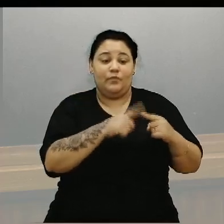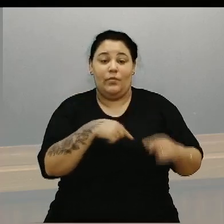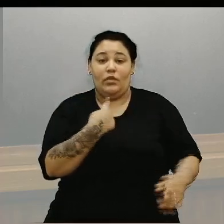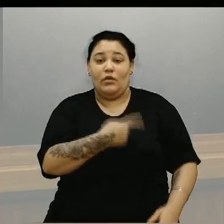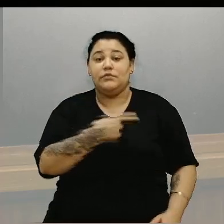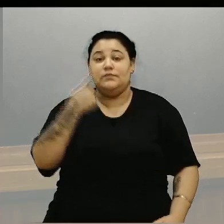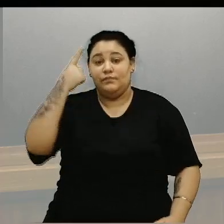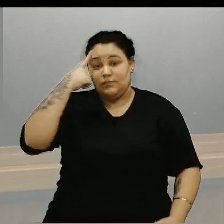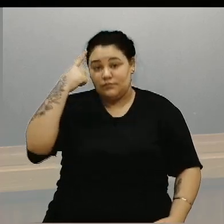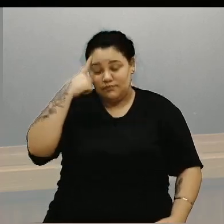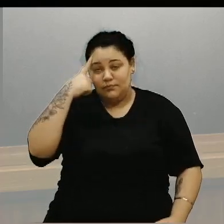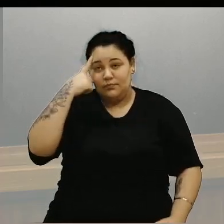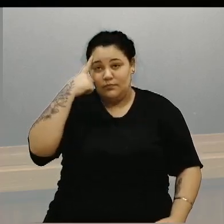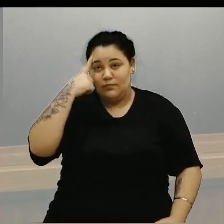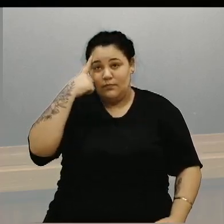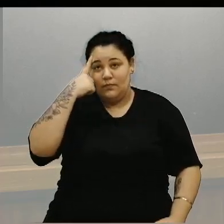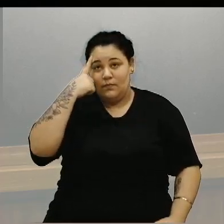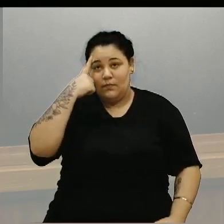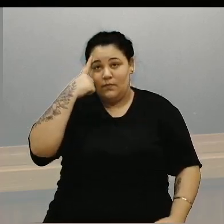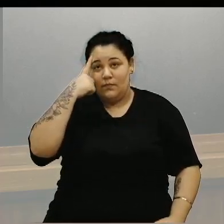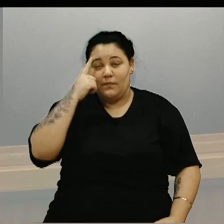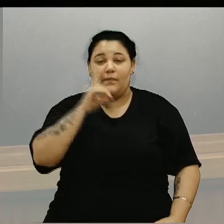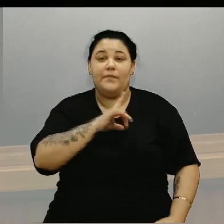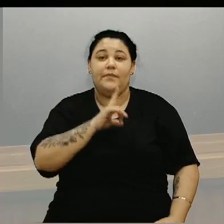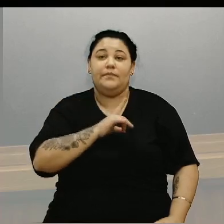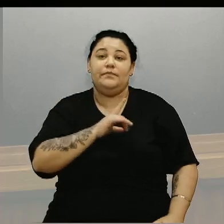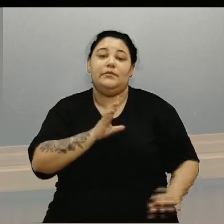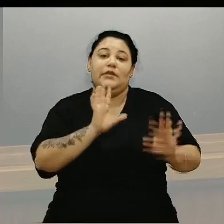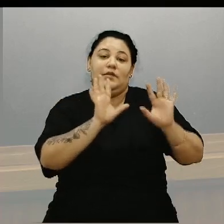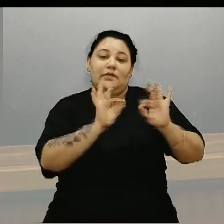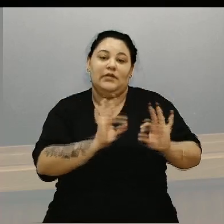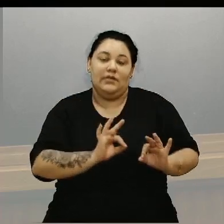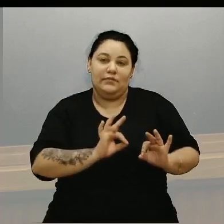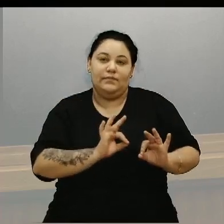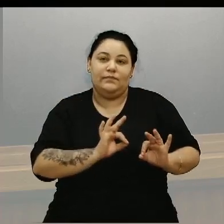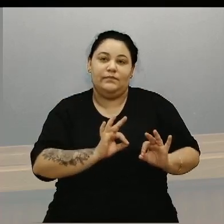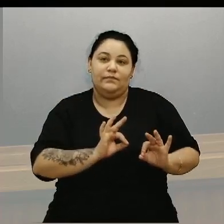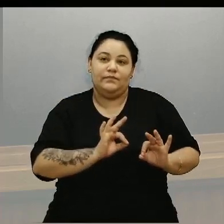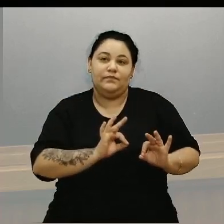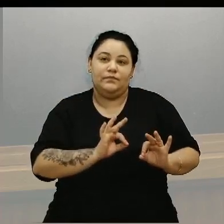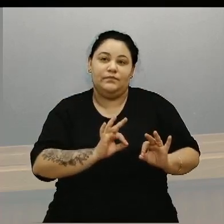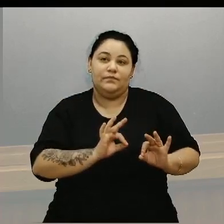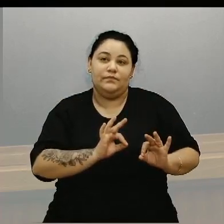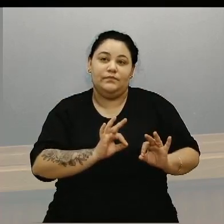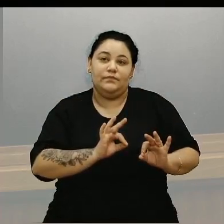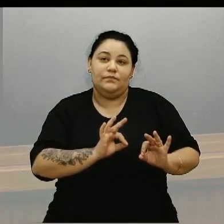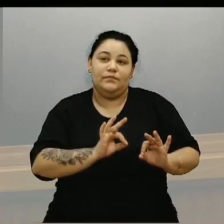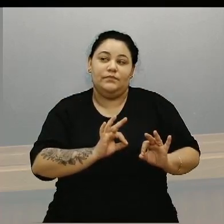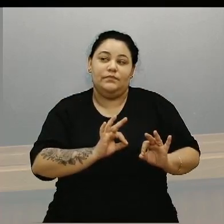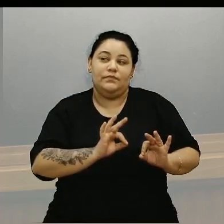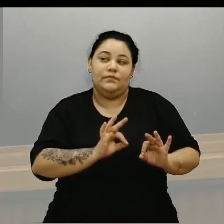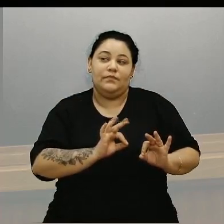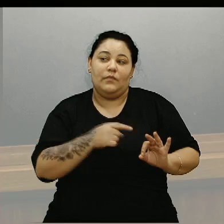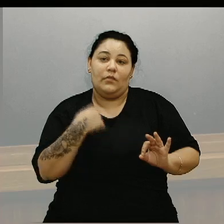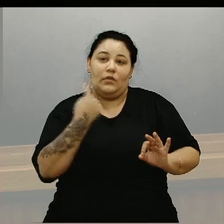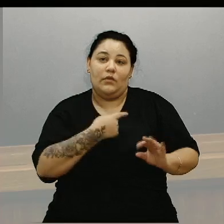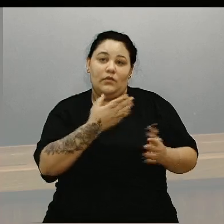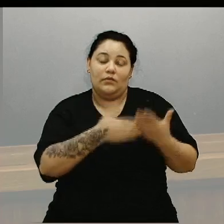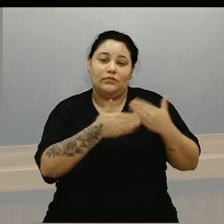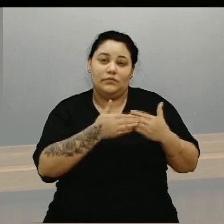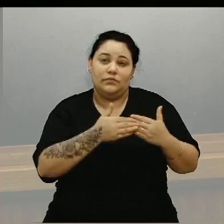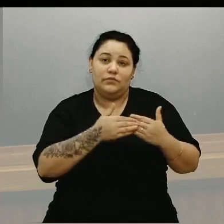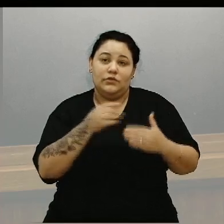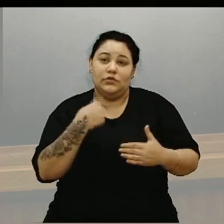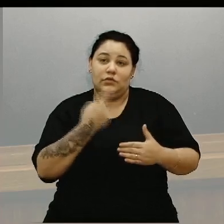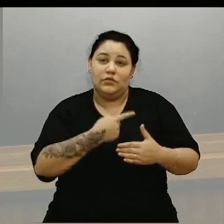pensar, tem a questão dos negros, dos afrodescendentes, que de certa forma todos somos, mas quando a gente